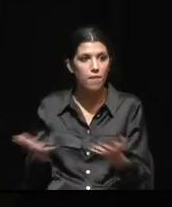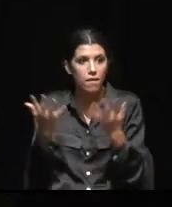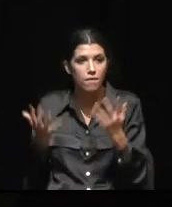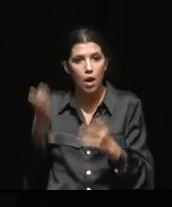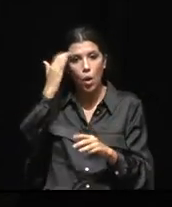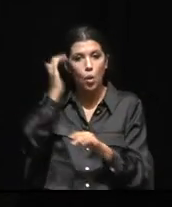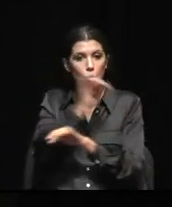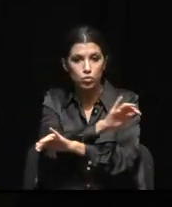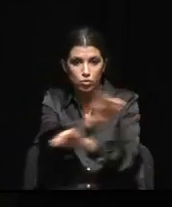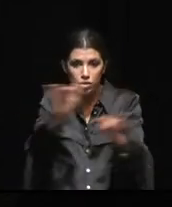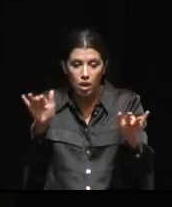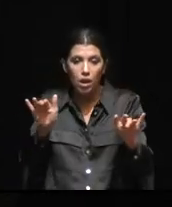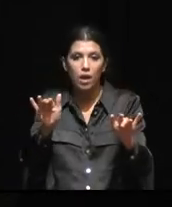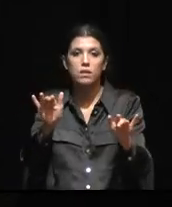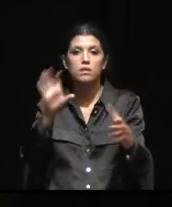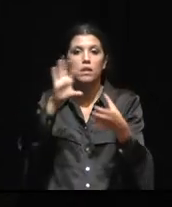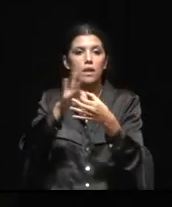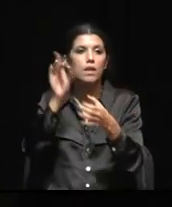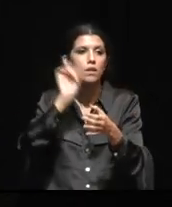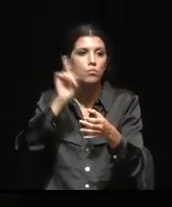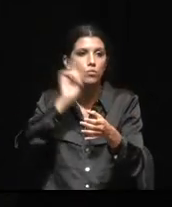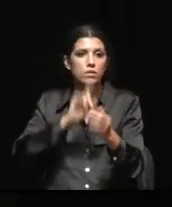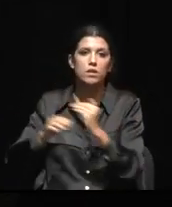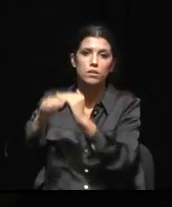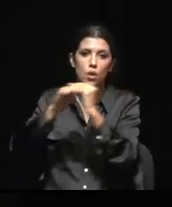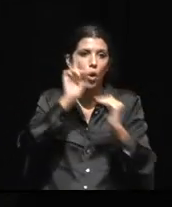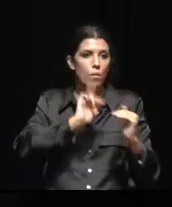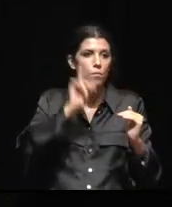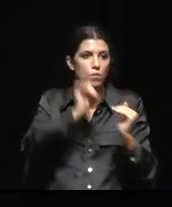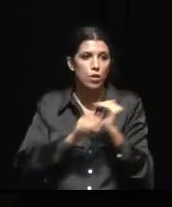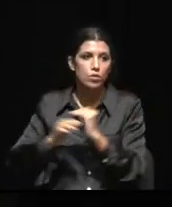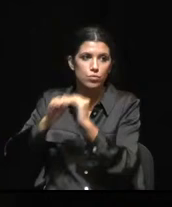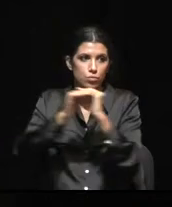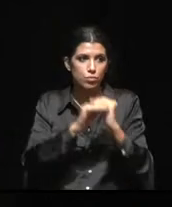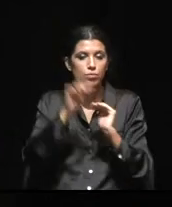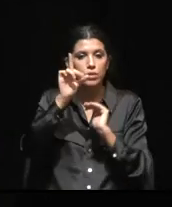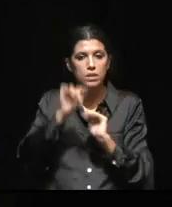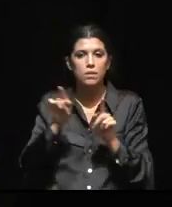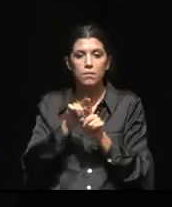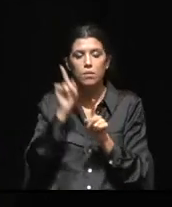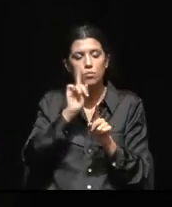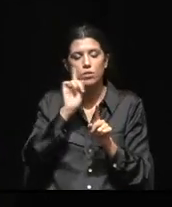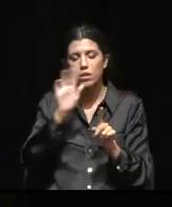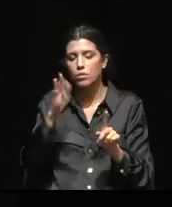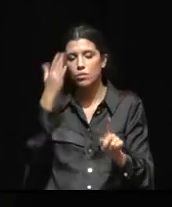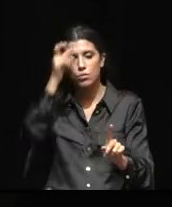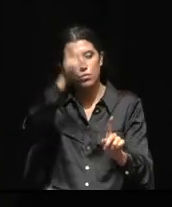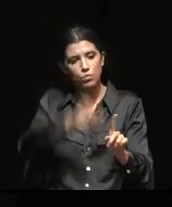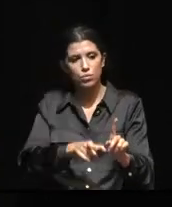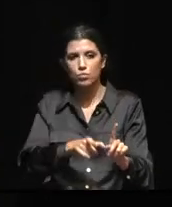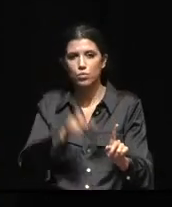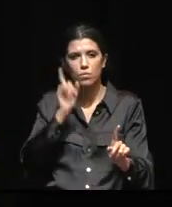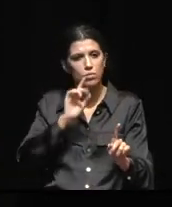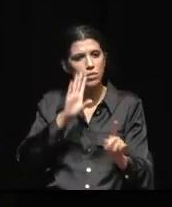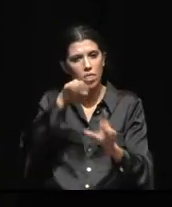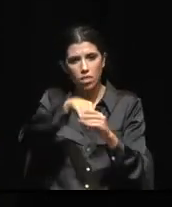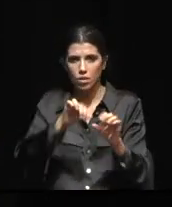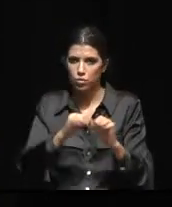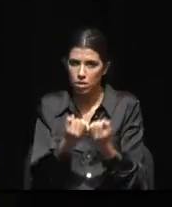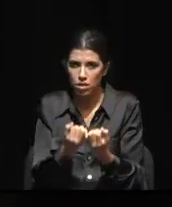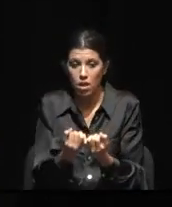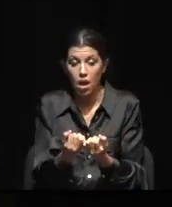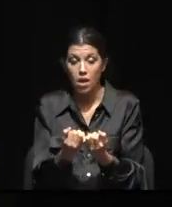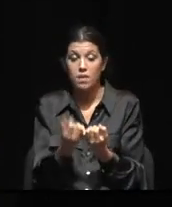consciencialização sobre a importância da igualdade de género e o papel fundamental das mulheres na sociedade